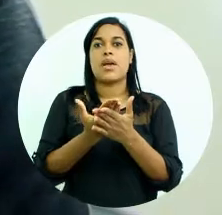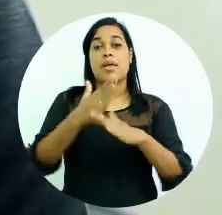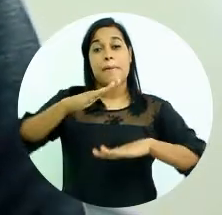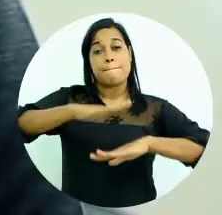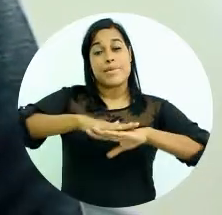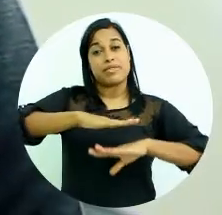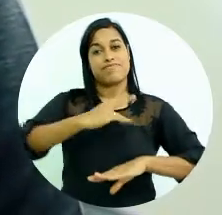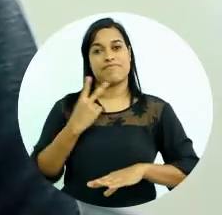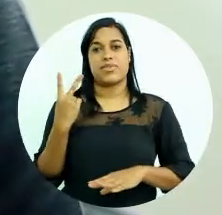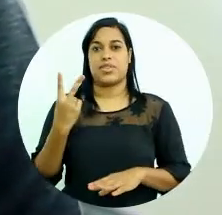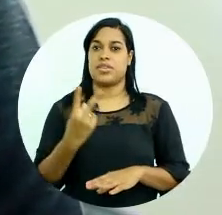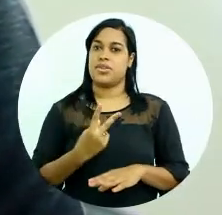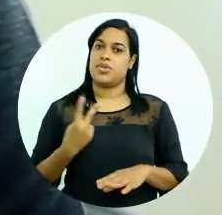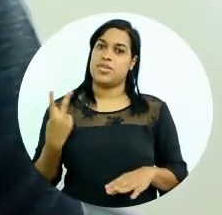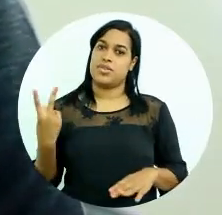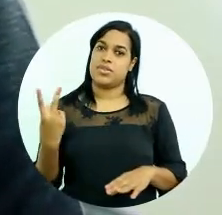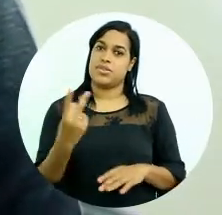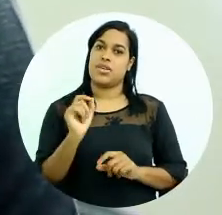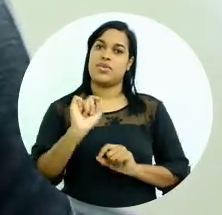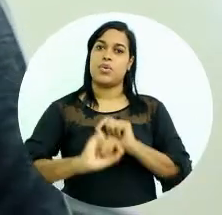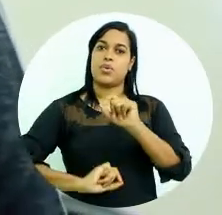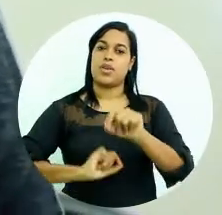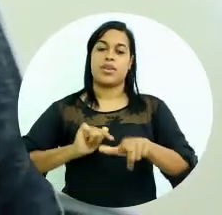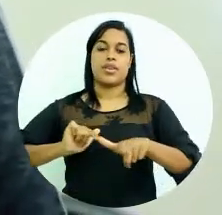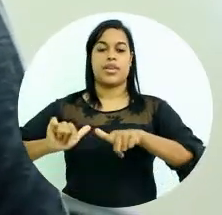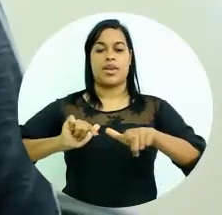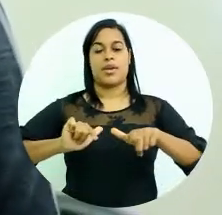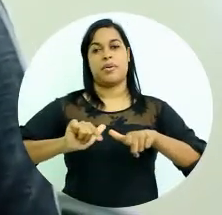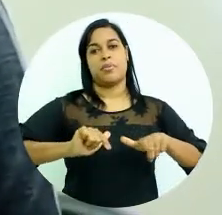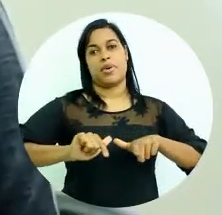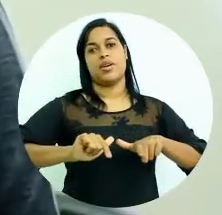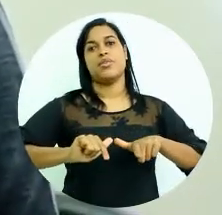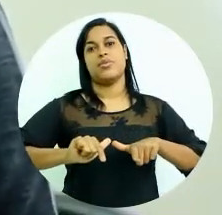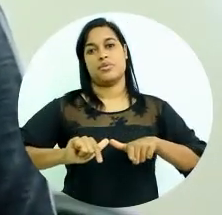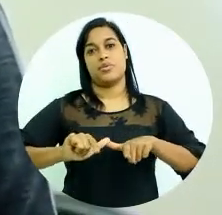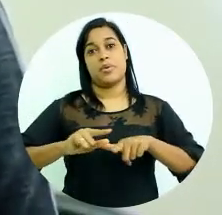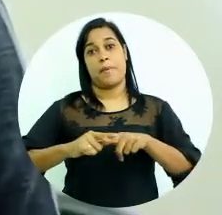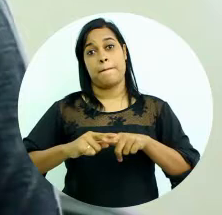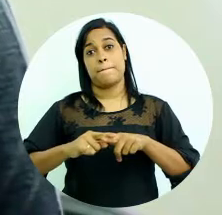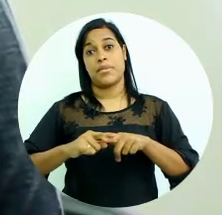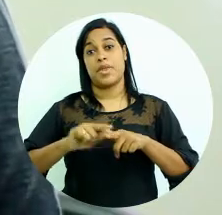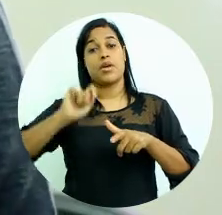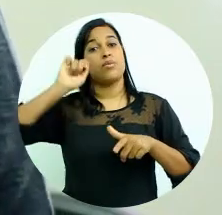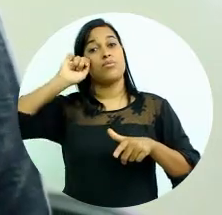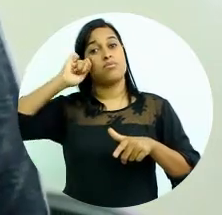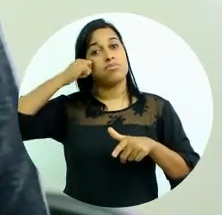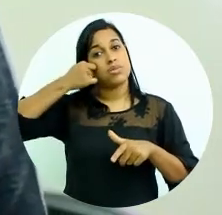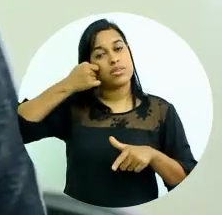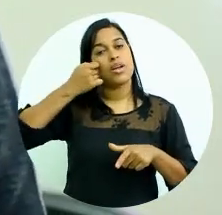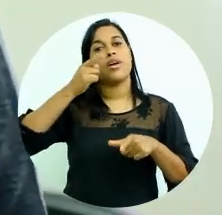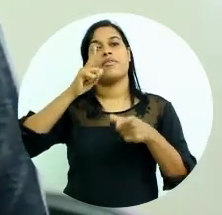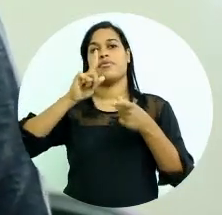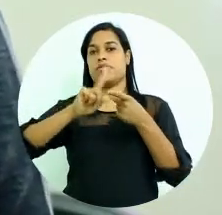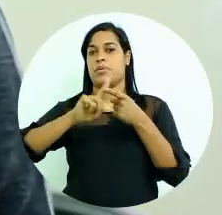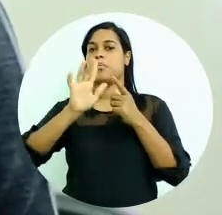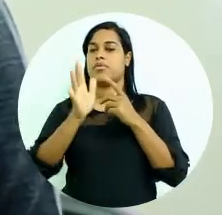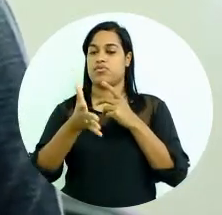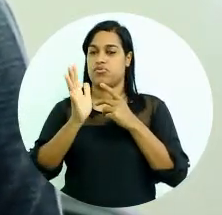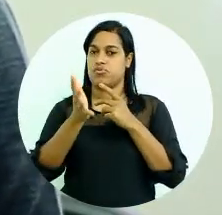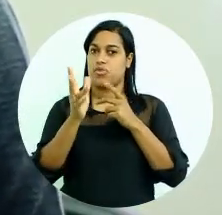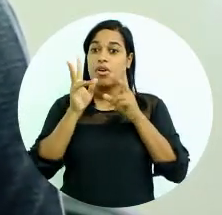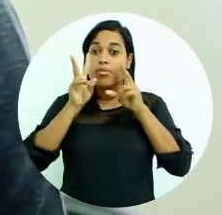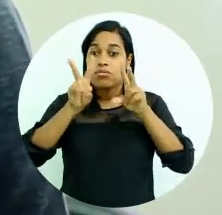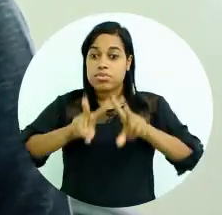estudar, era mais valorizado em detrimento do trabalho braçal. Tanto que os escravos,